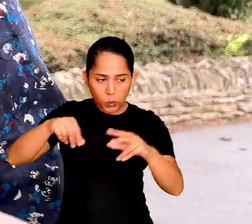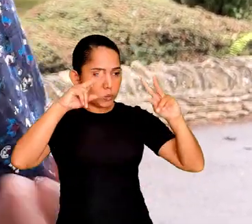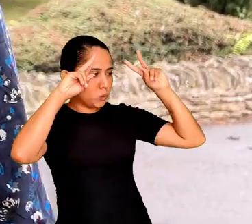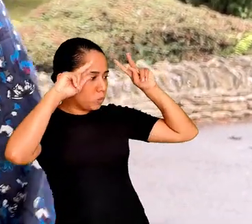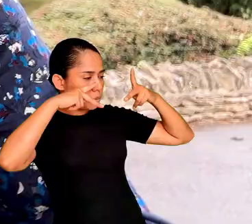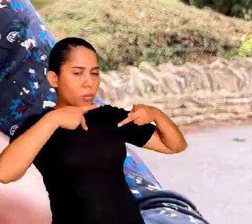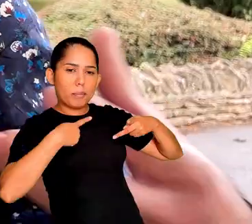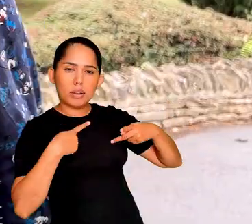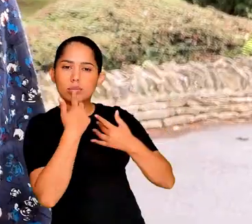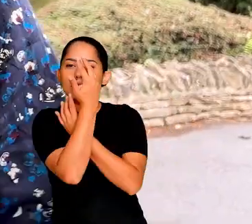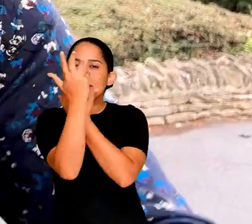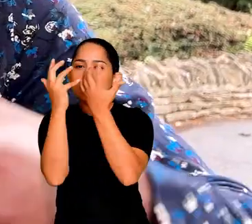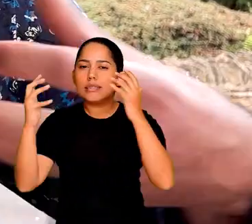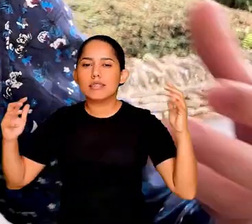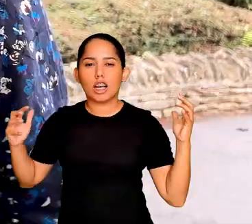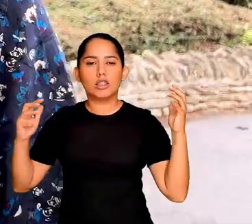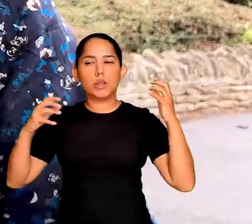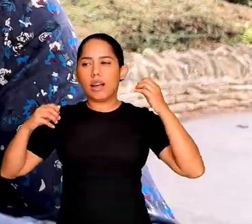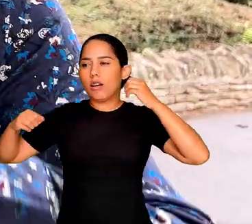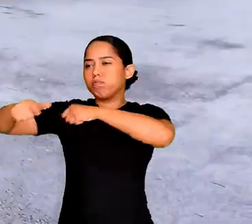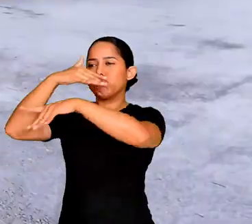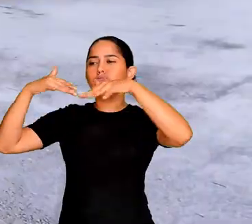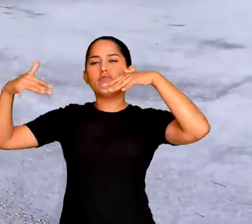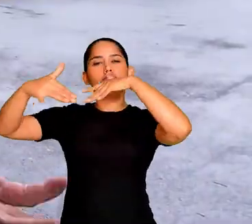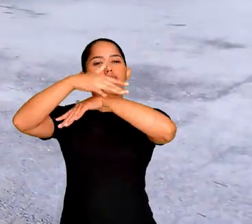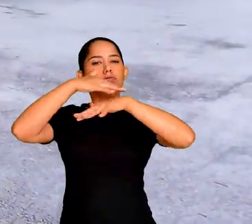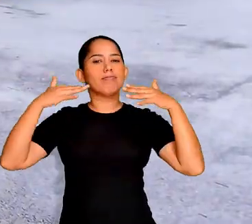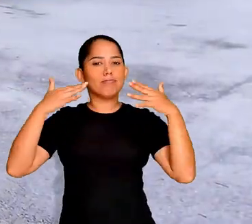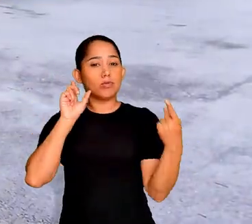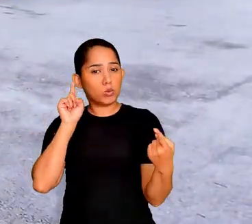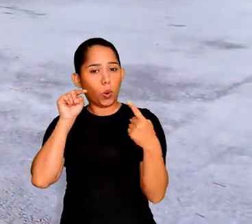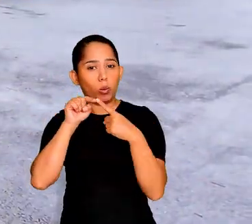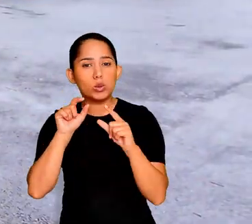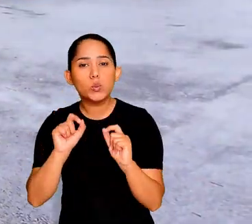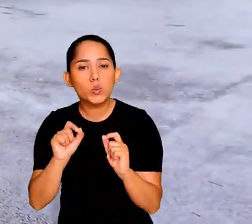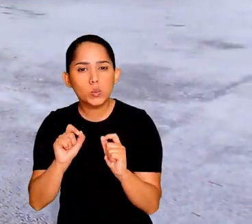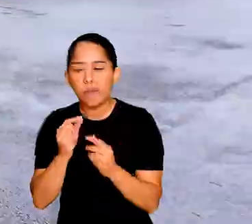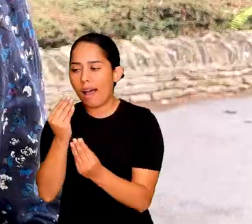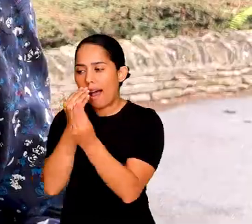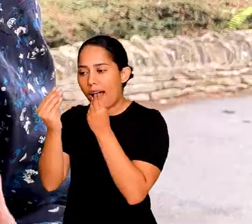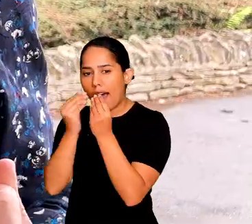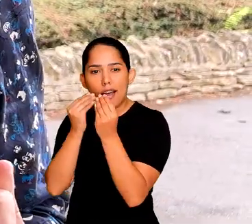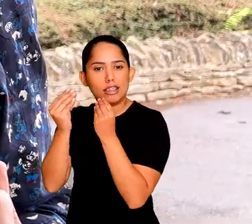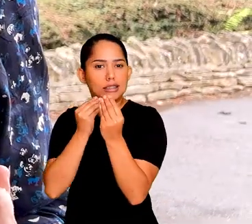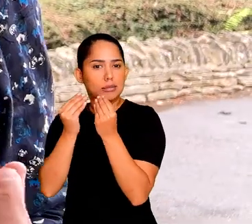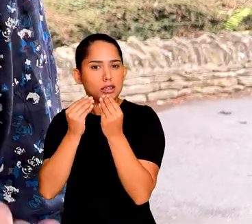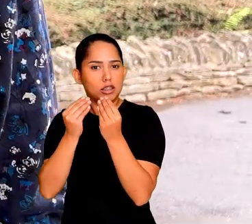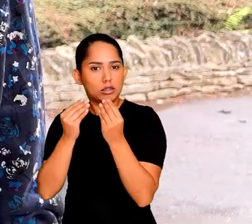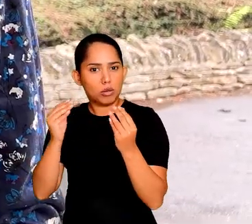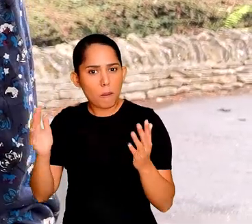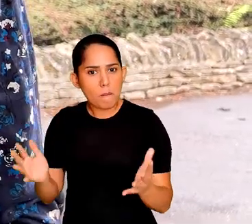entre solo, ser humano, natureza, forças cósmicas, e com o intuito de